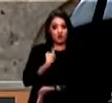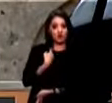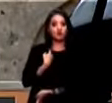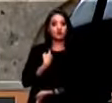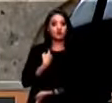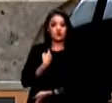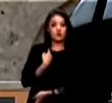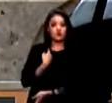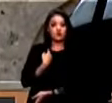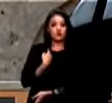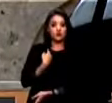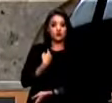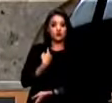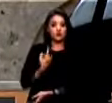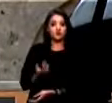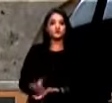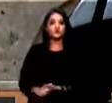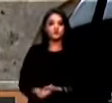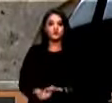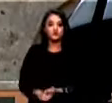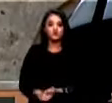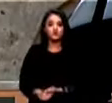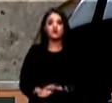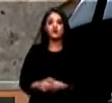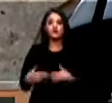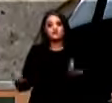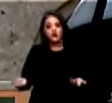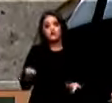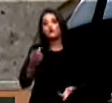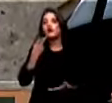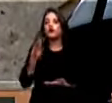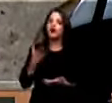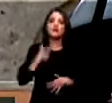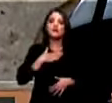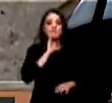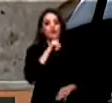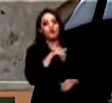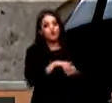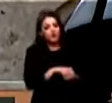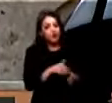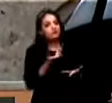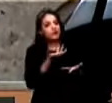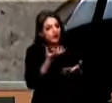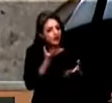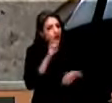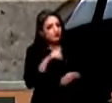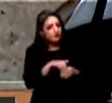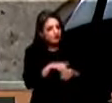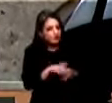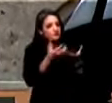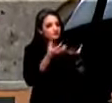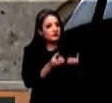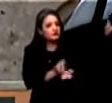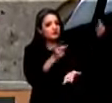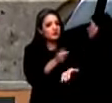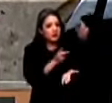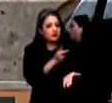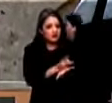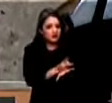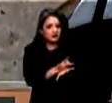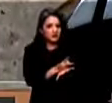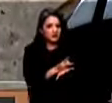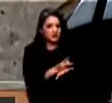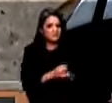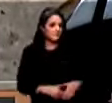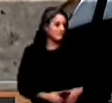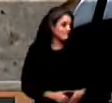pelo eminente ministro Marco Aurélio, ele gostaria que os votos dele fossem computados. Eu